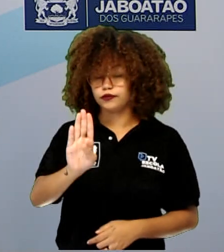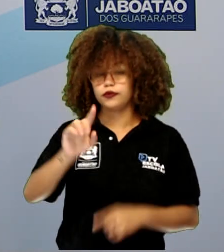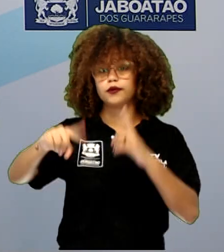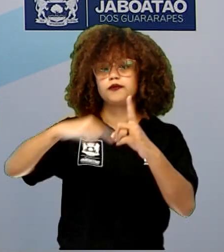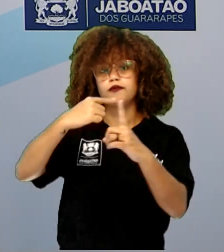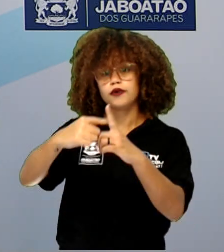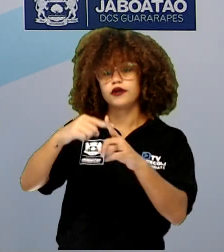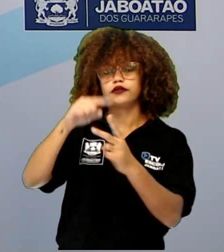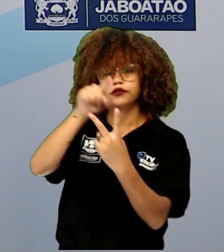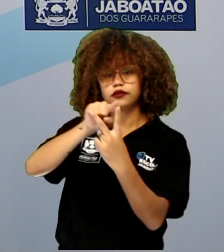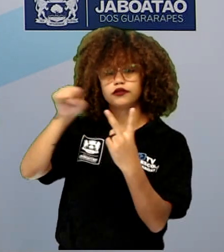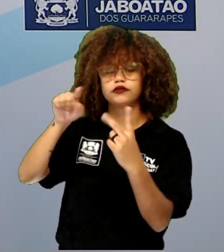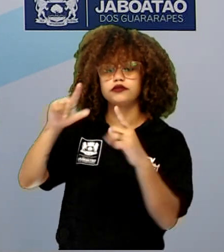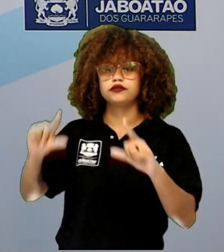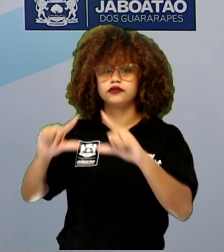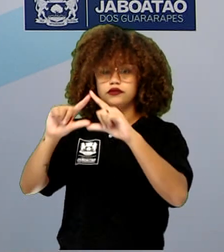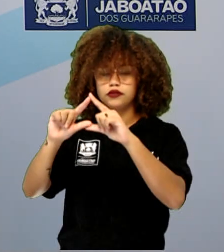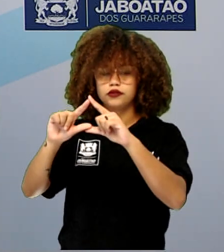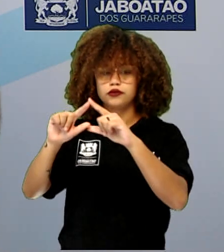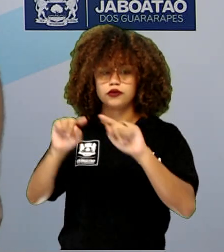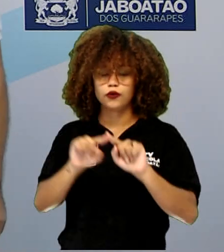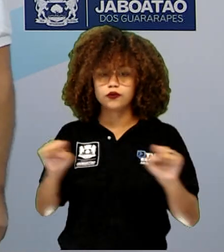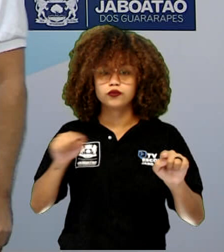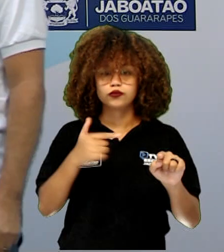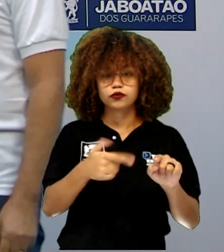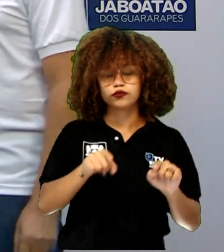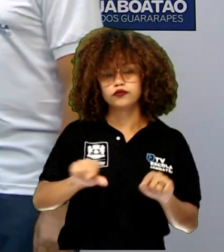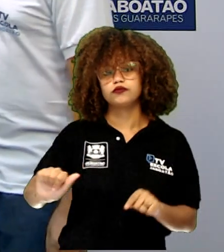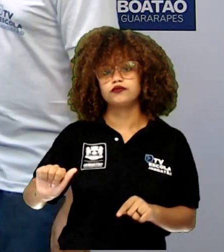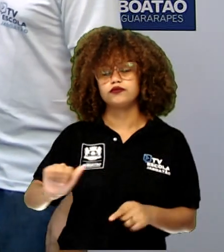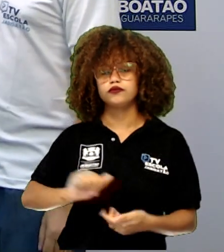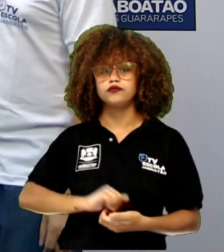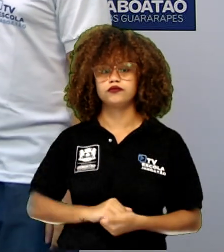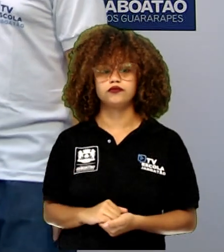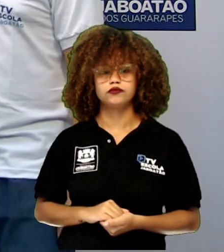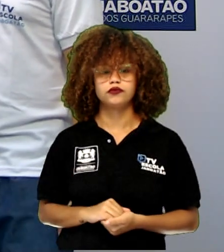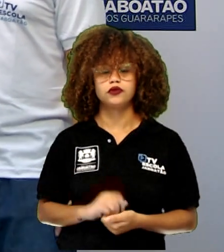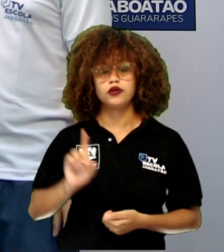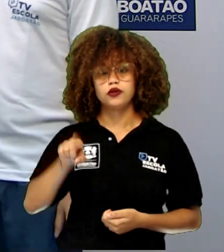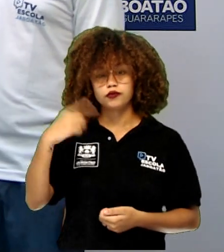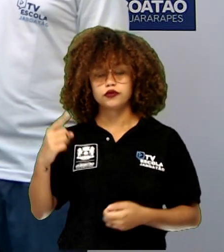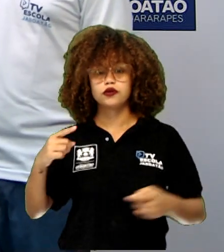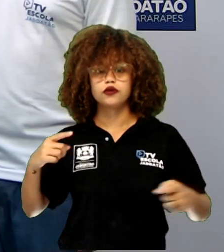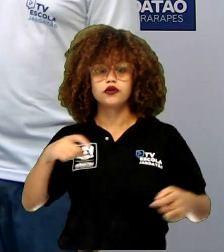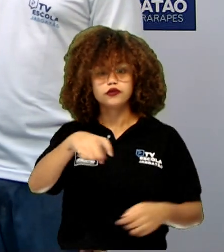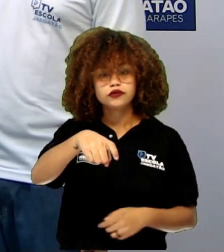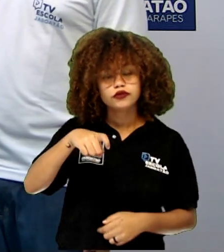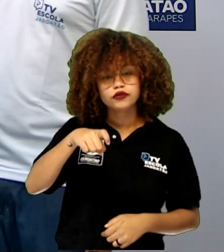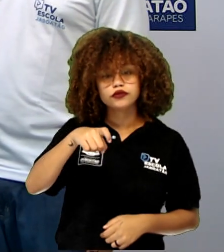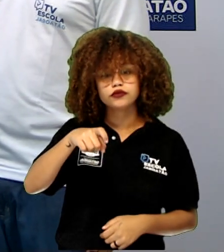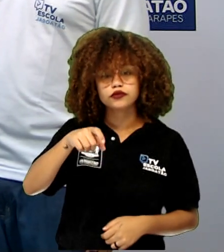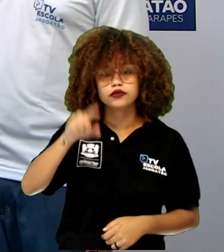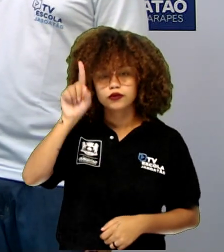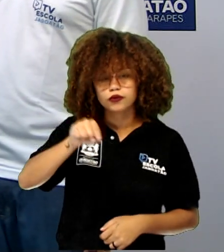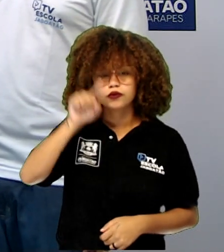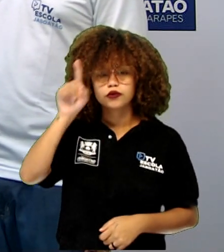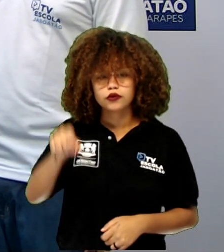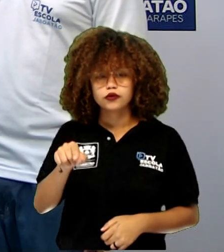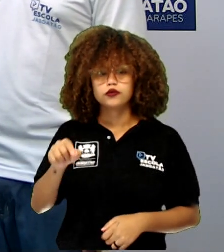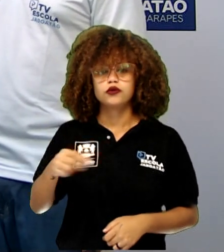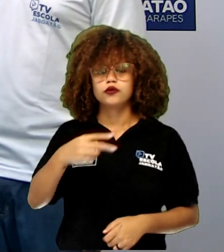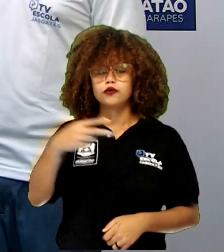raiz de Delta sobre duas vezes valor de ar e x duas linhas é menos B